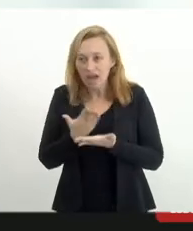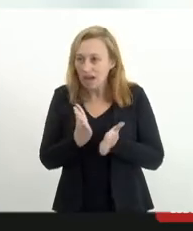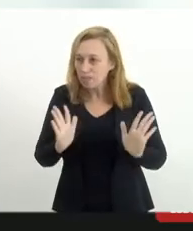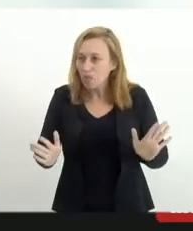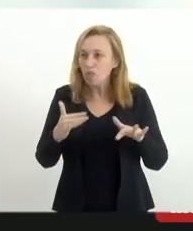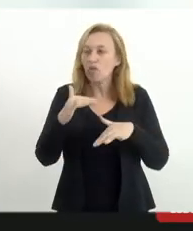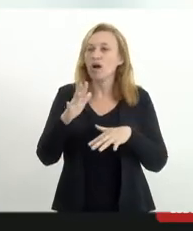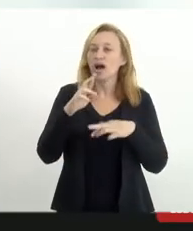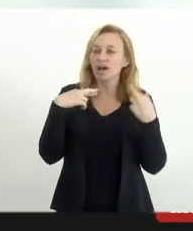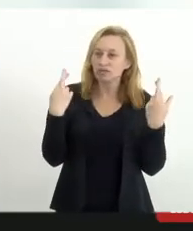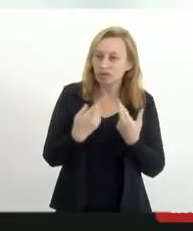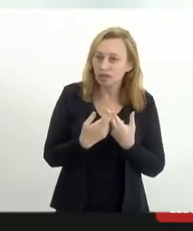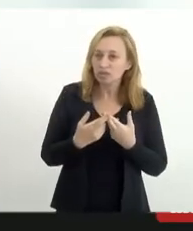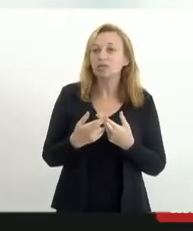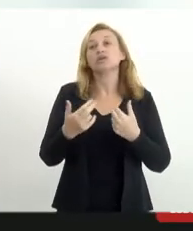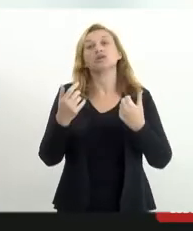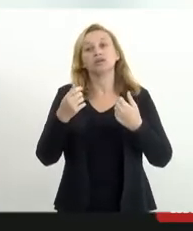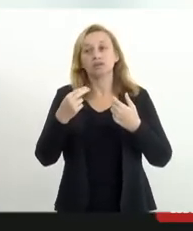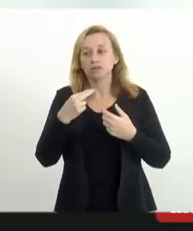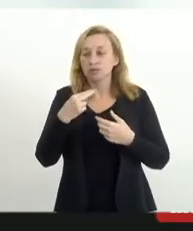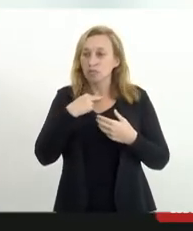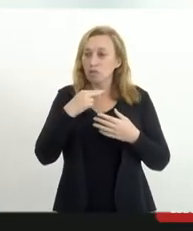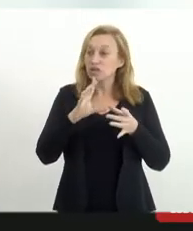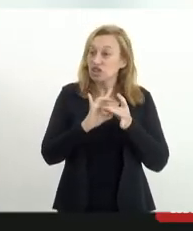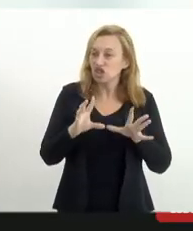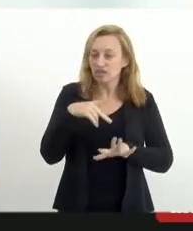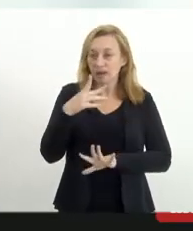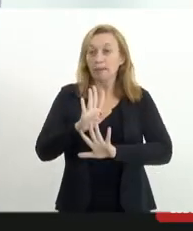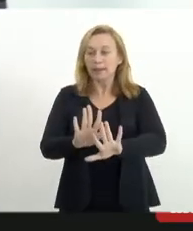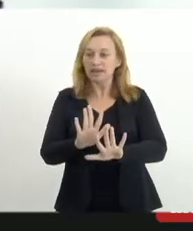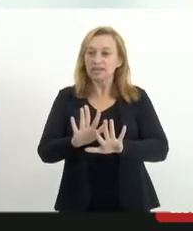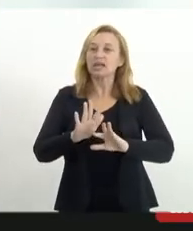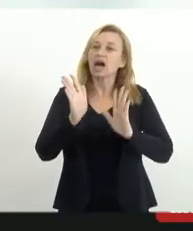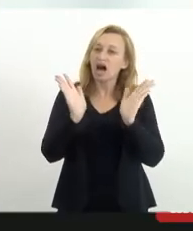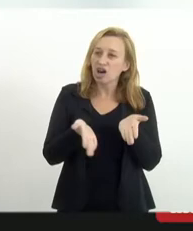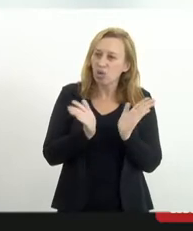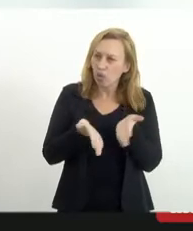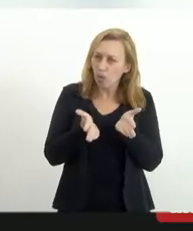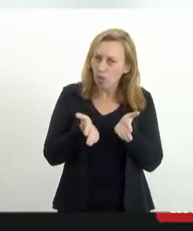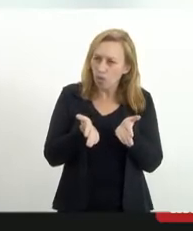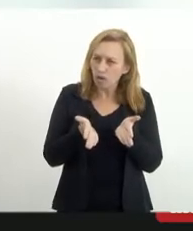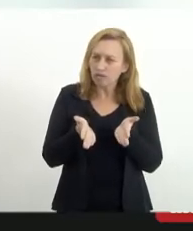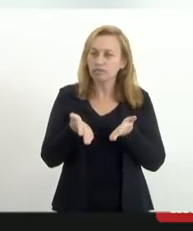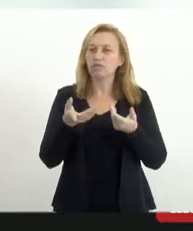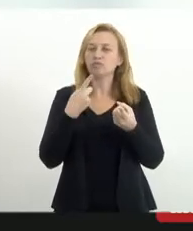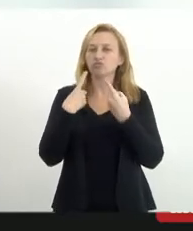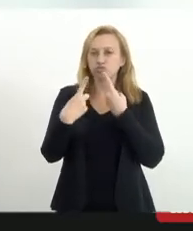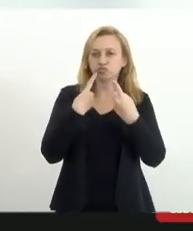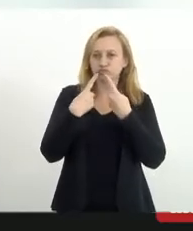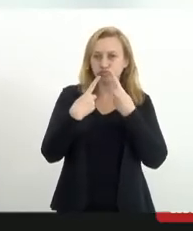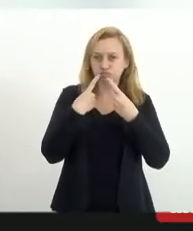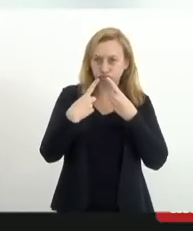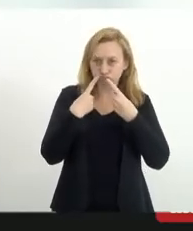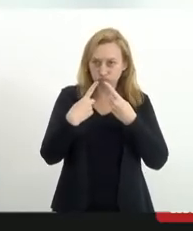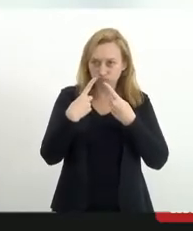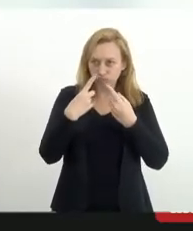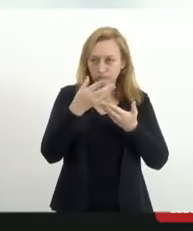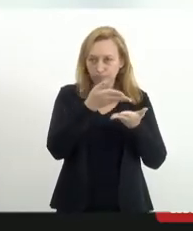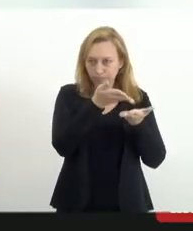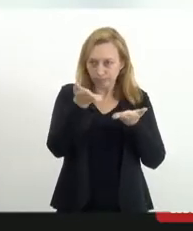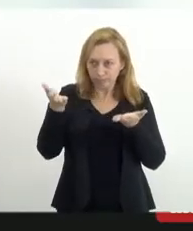posso deixar de fazer essa menção. Bom, mas abrindo agora os debates,